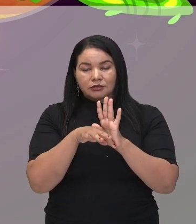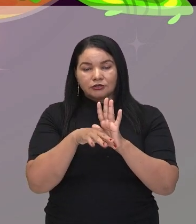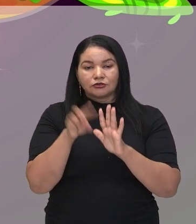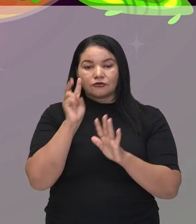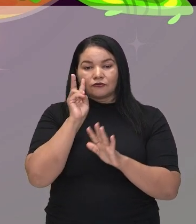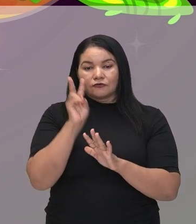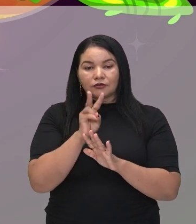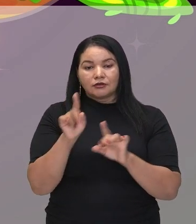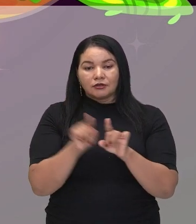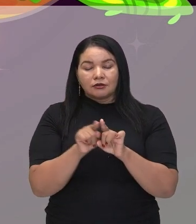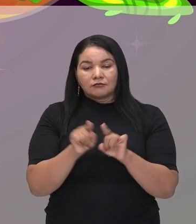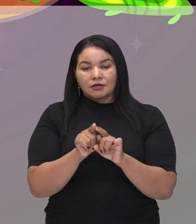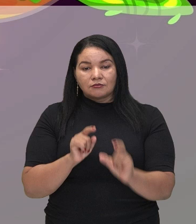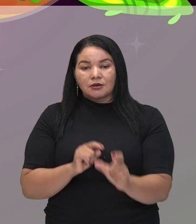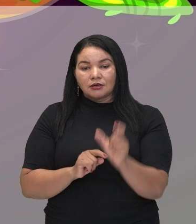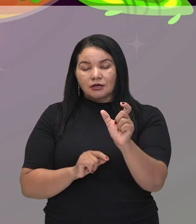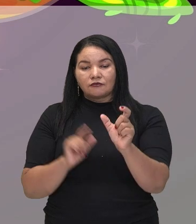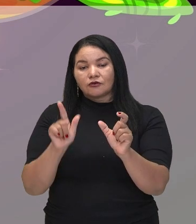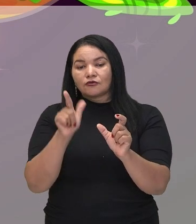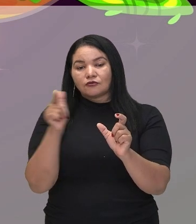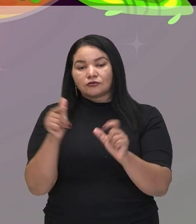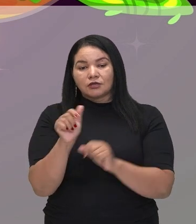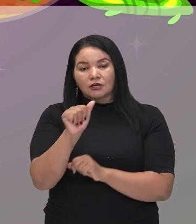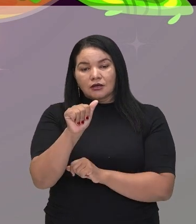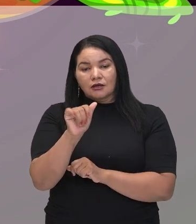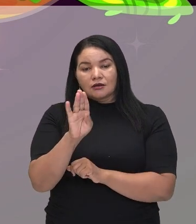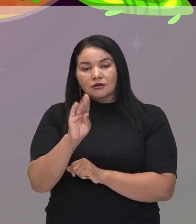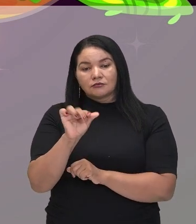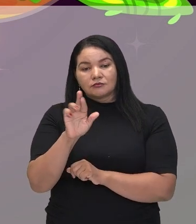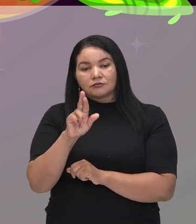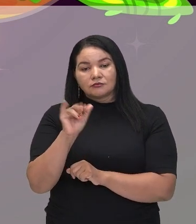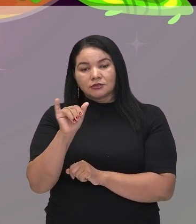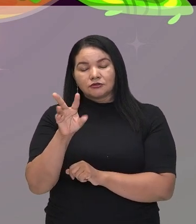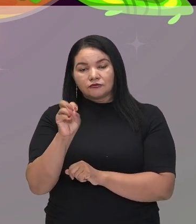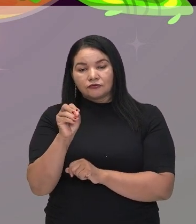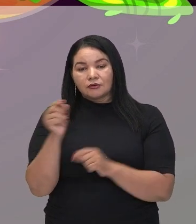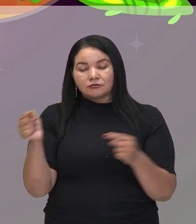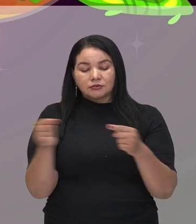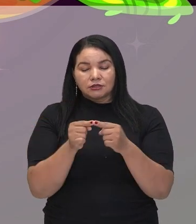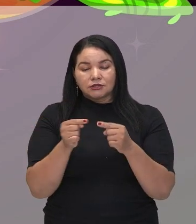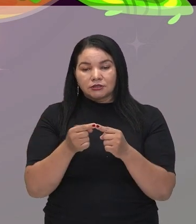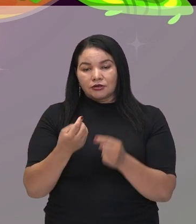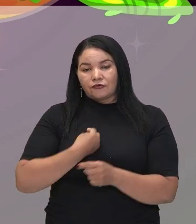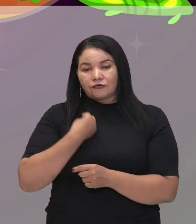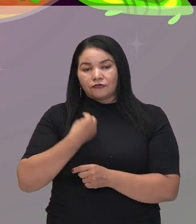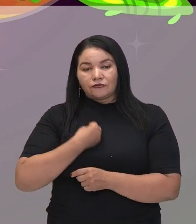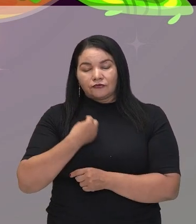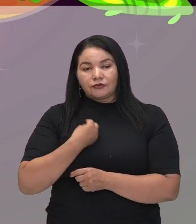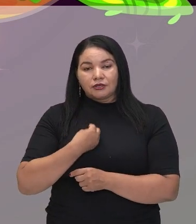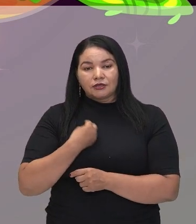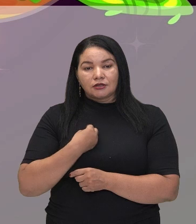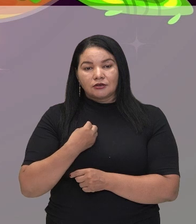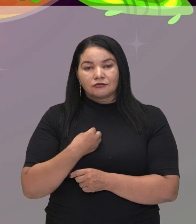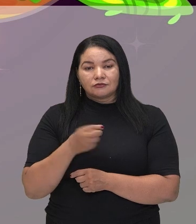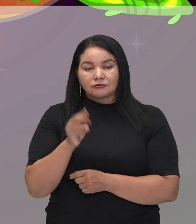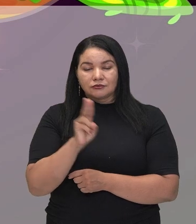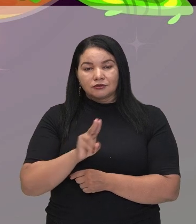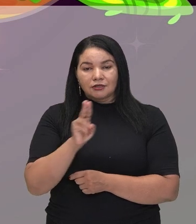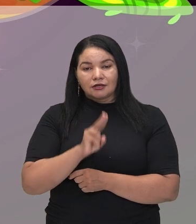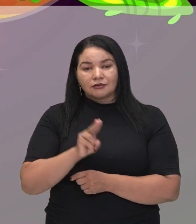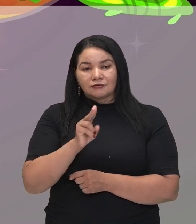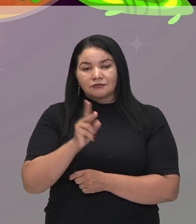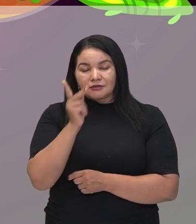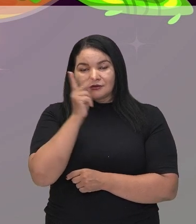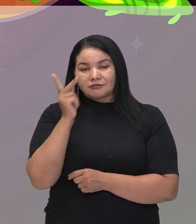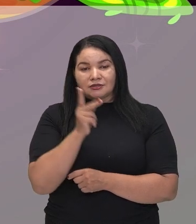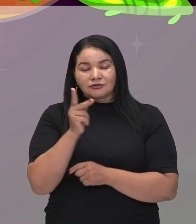que foi criado uma palavra para representar a palavra vida, utilizada ali pelos abrevianos para se